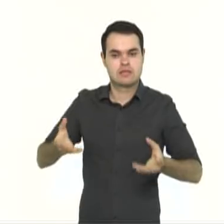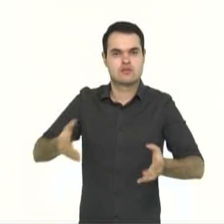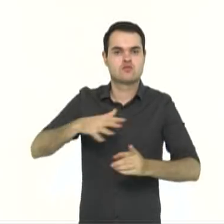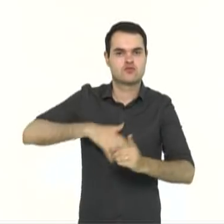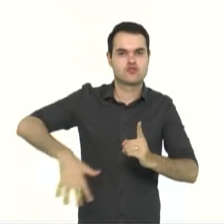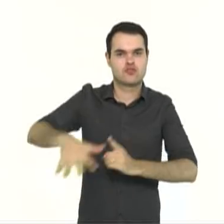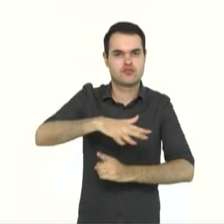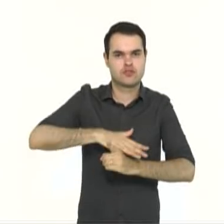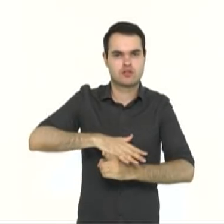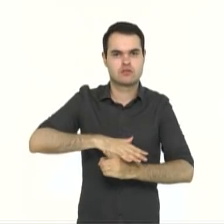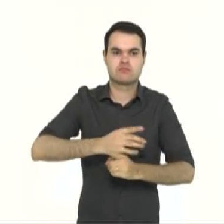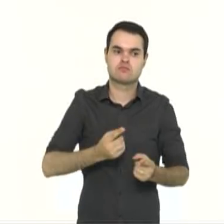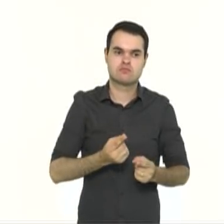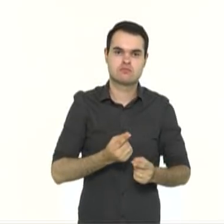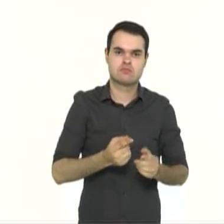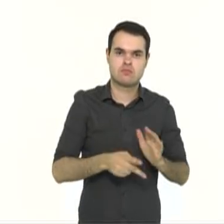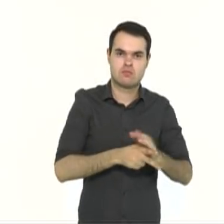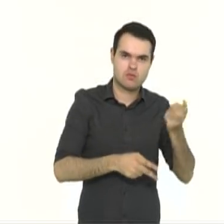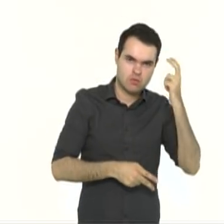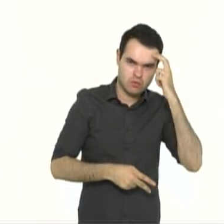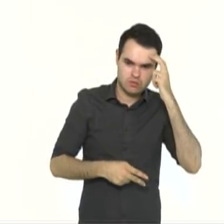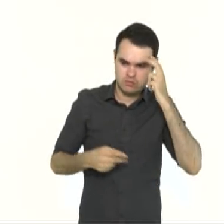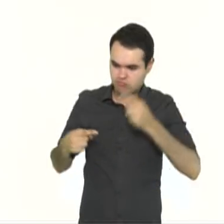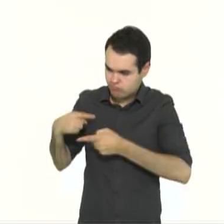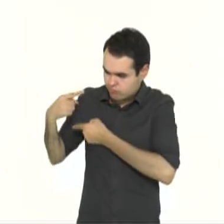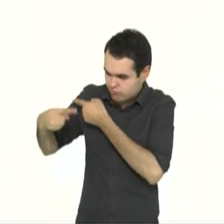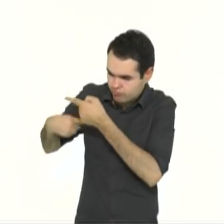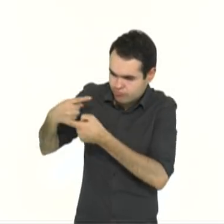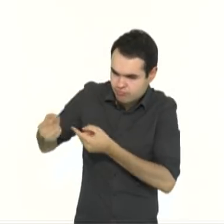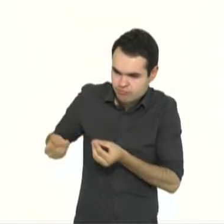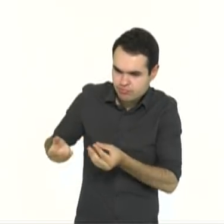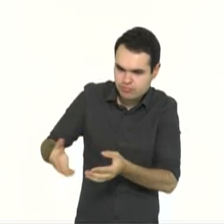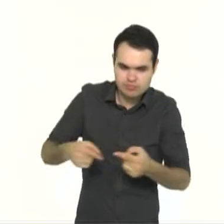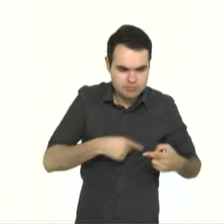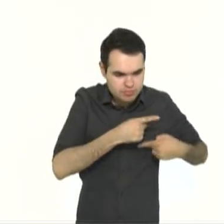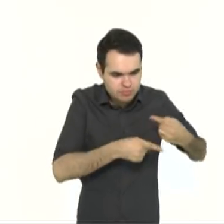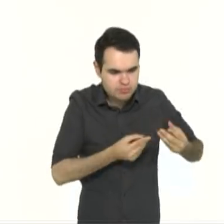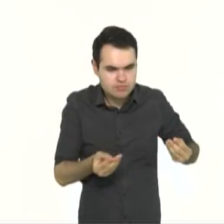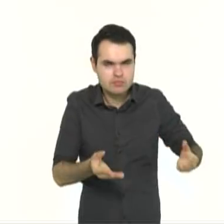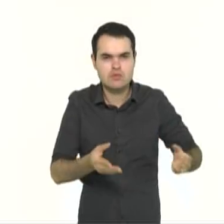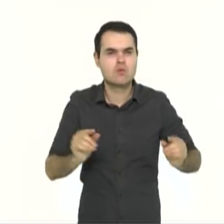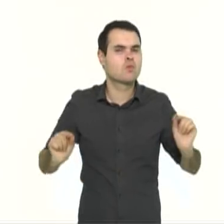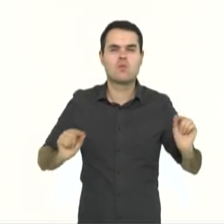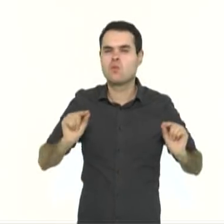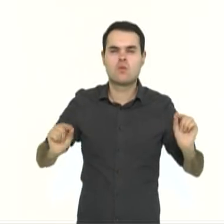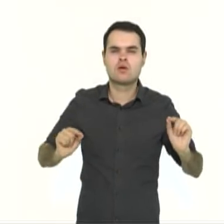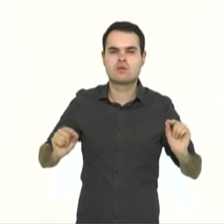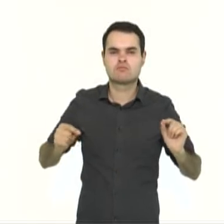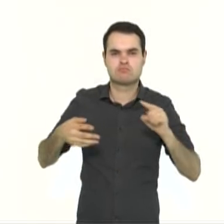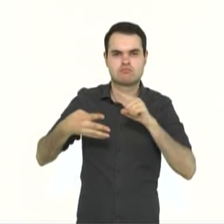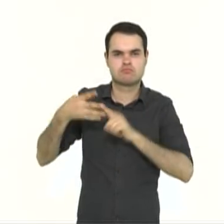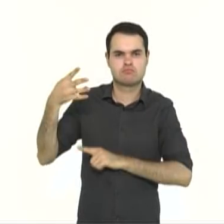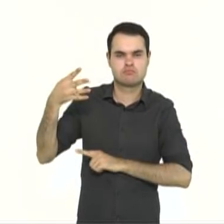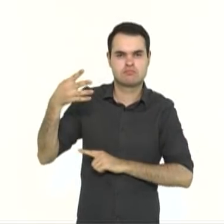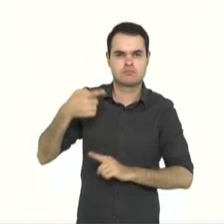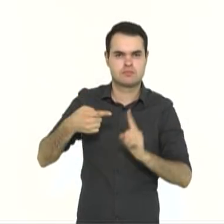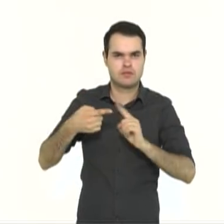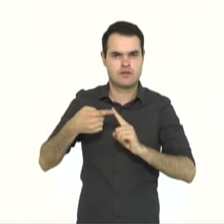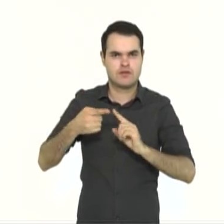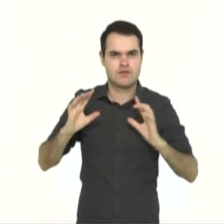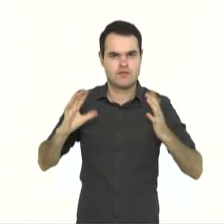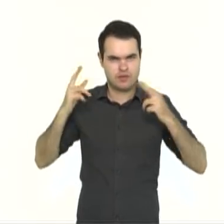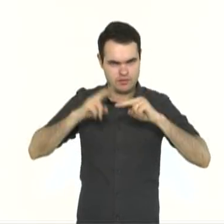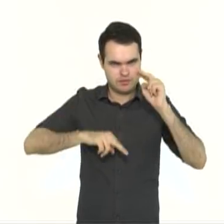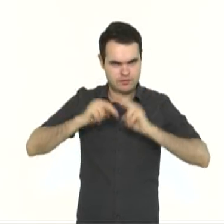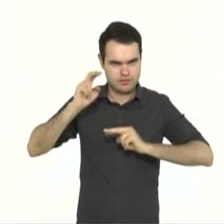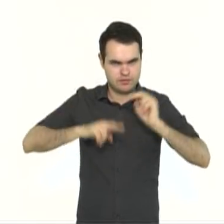tanto sociais como culturais, para a nossa sociedade. Entre elas podemos citar festa junina,